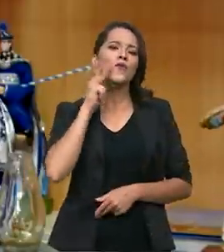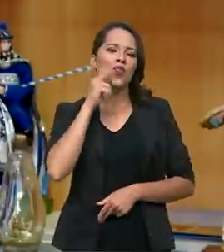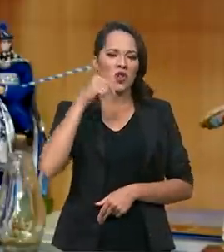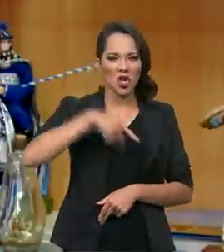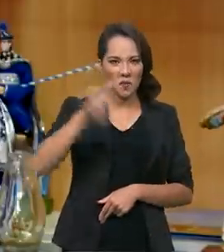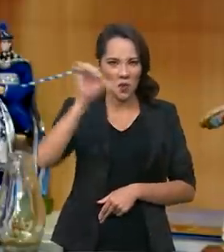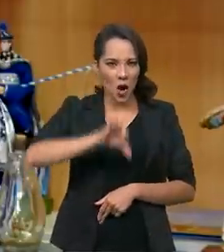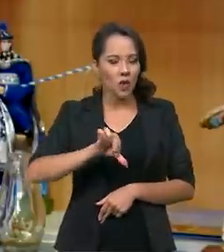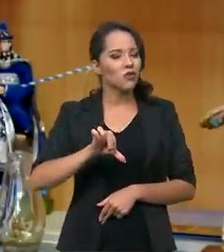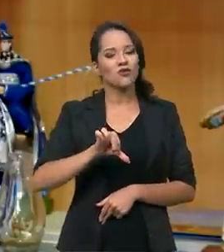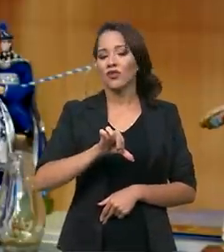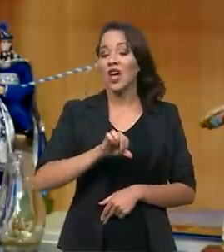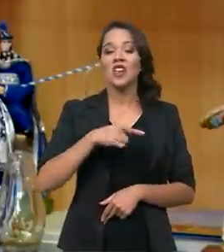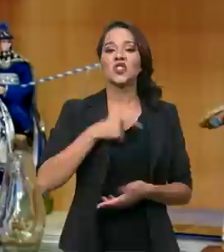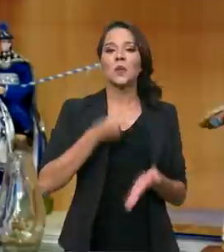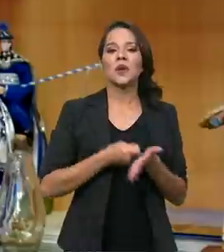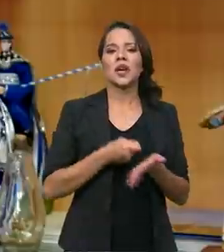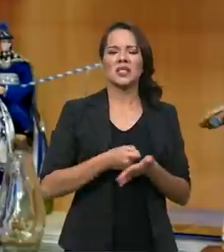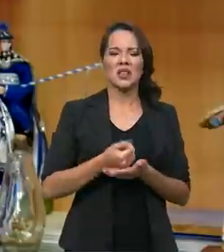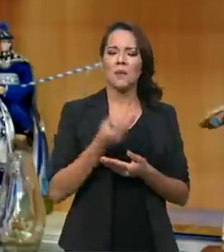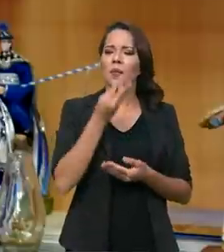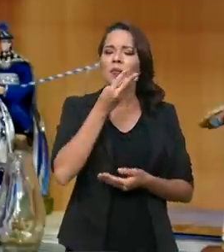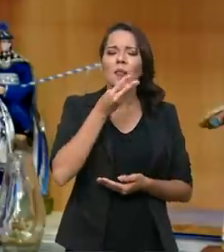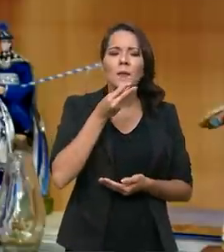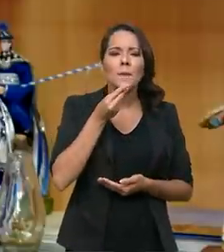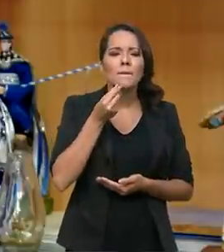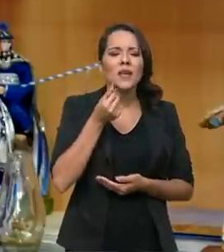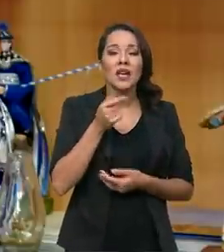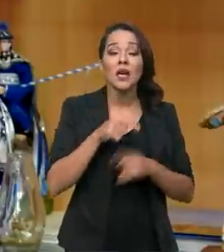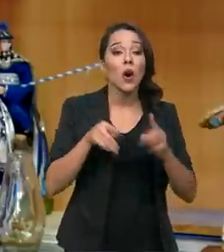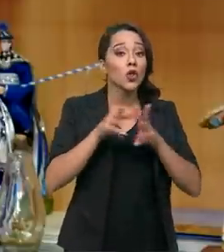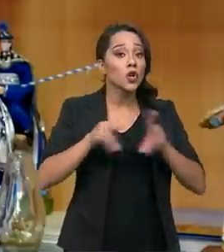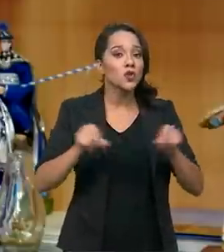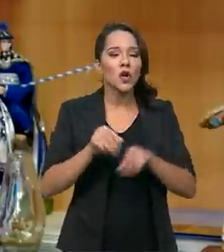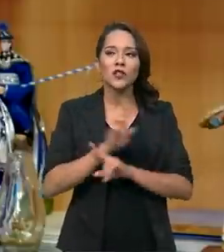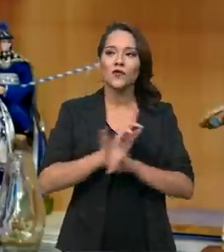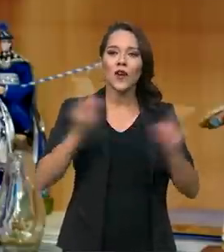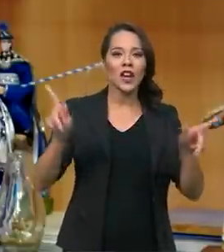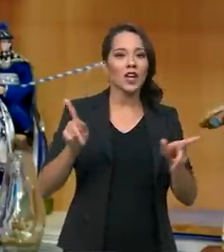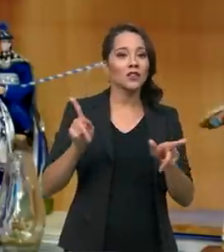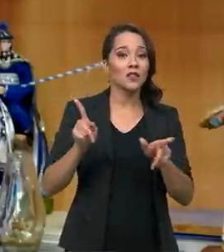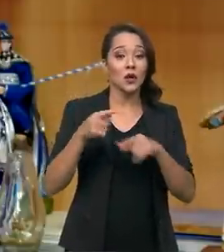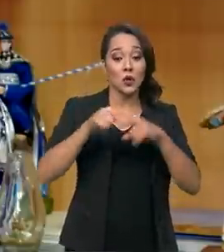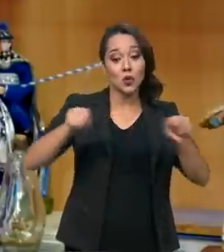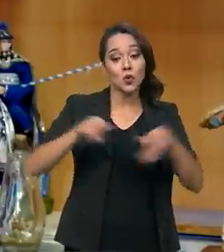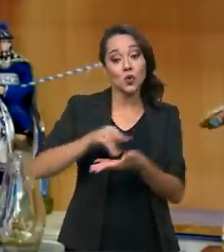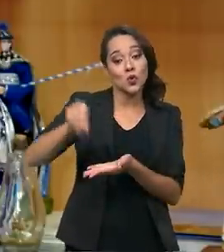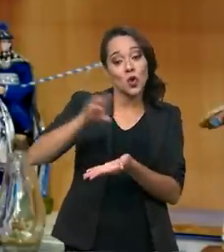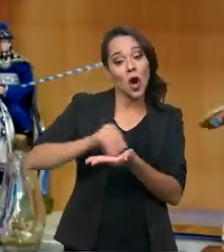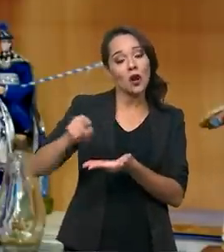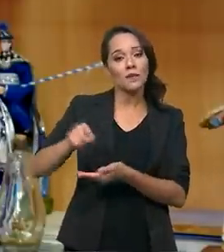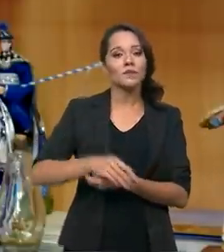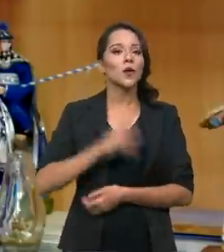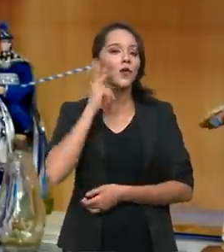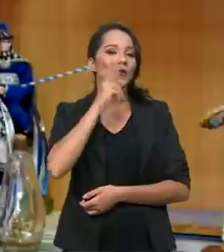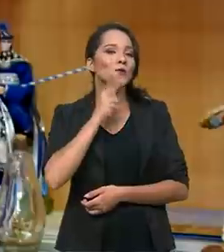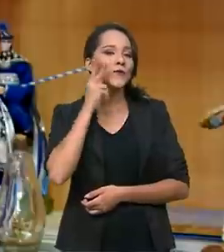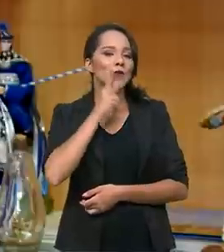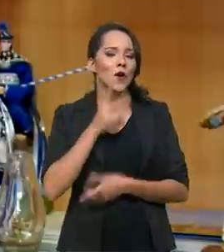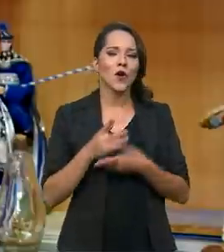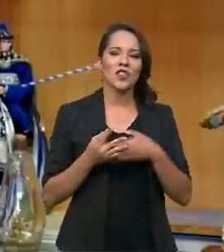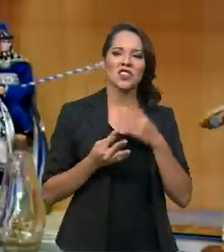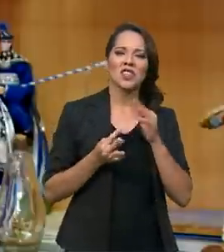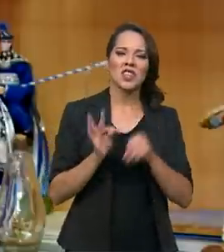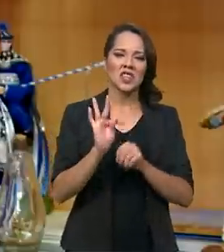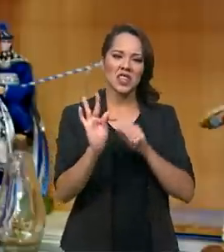o viu da gente já pior não a gente não tem obrigação de ter o mesmo sabor porque o nosso solo é diferente do solo da Borgonha mas o nosso ver é feito com a